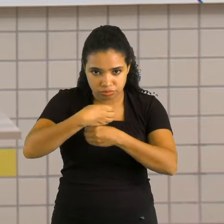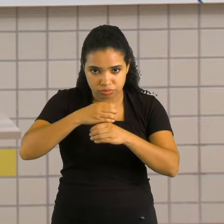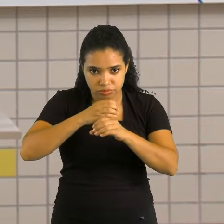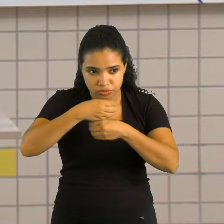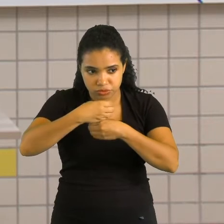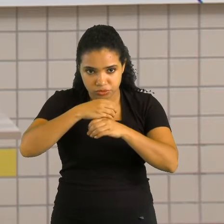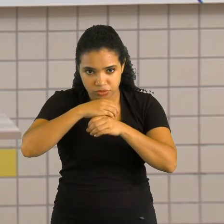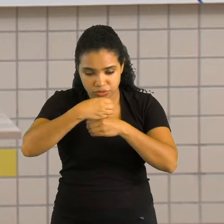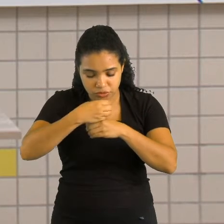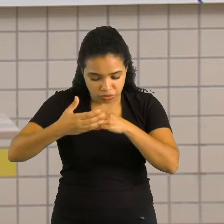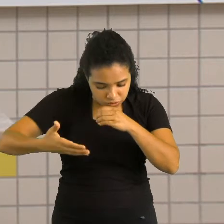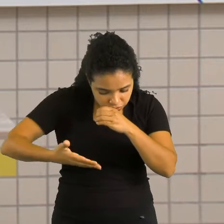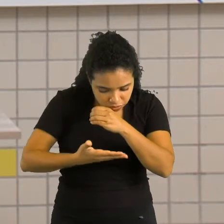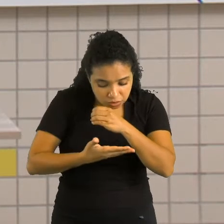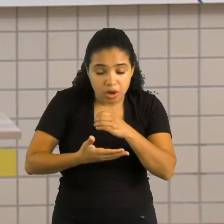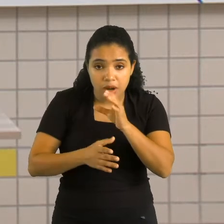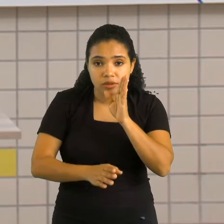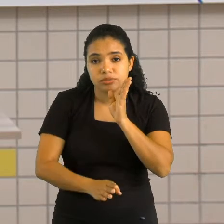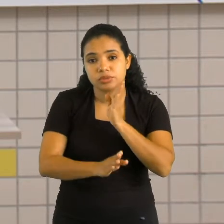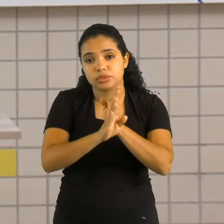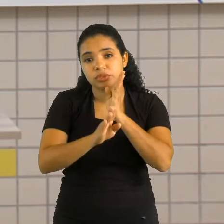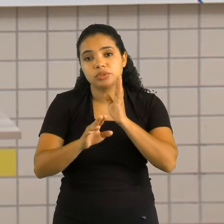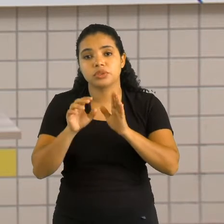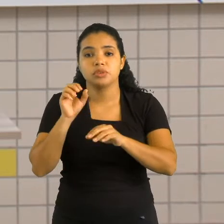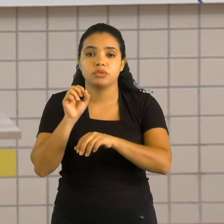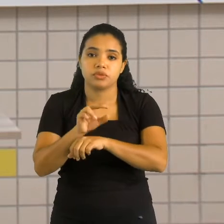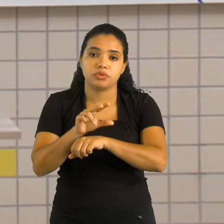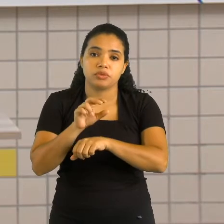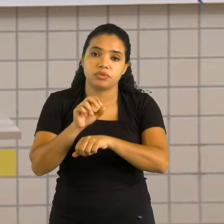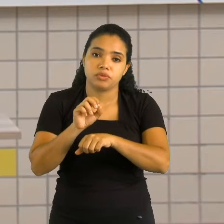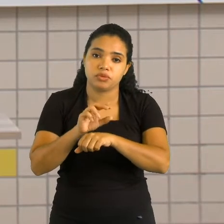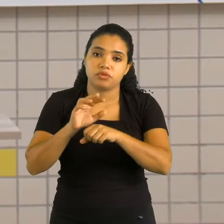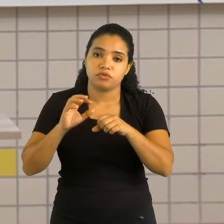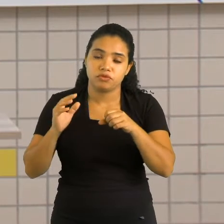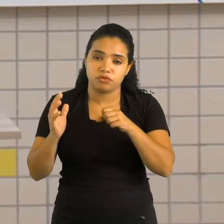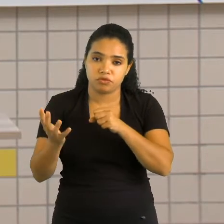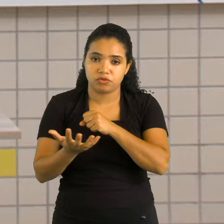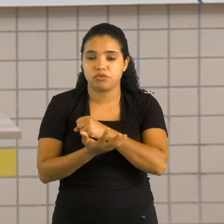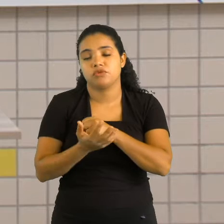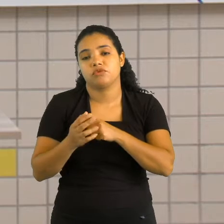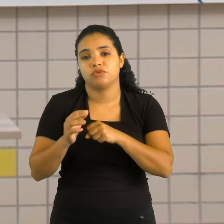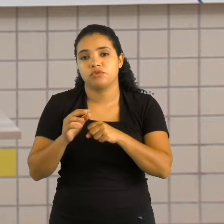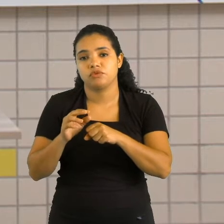para detectar esses tipos de vírus, vai ser usado o microscópio